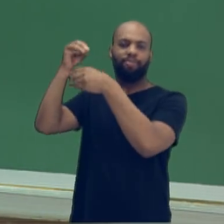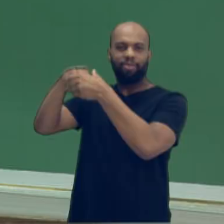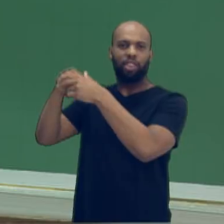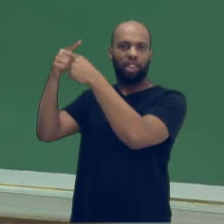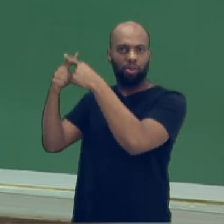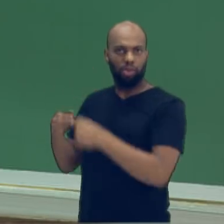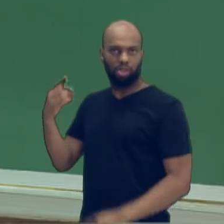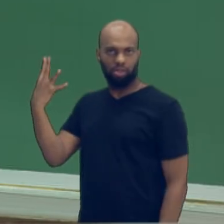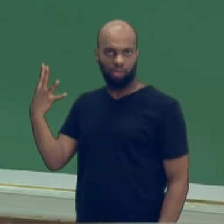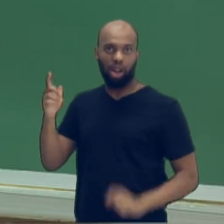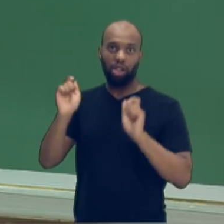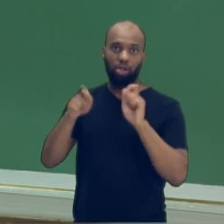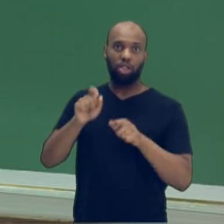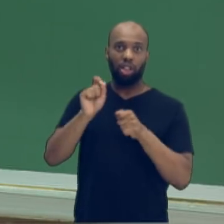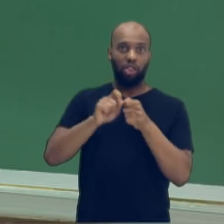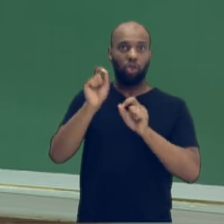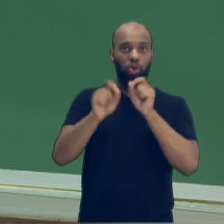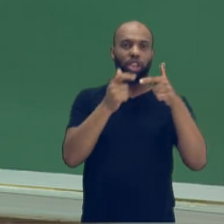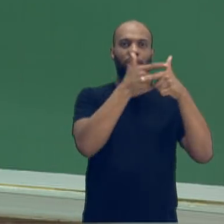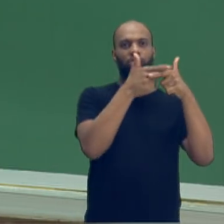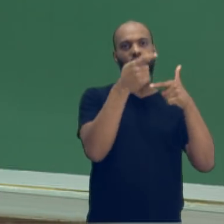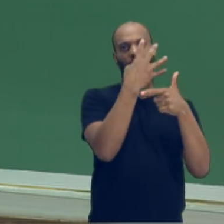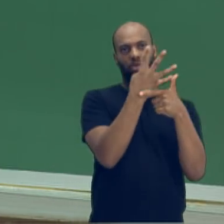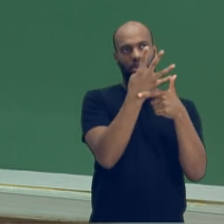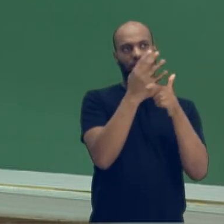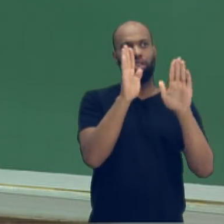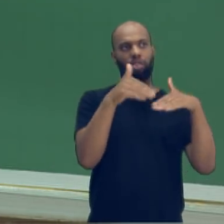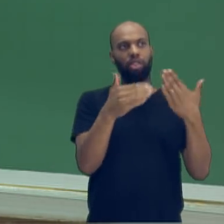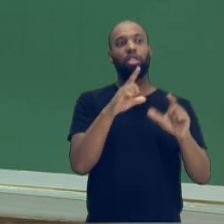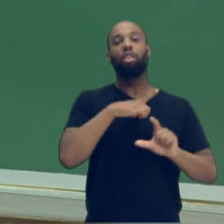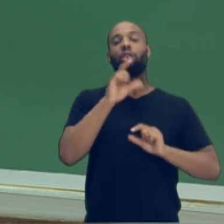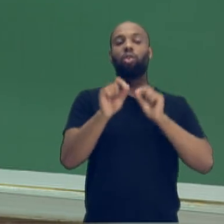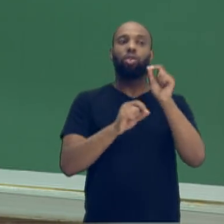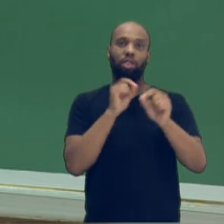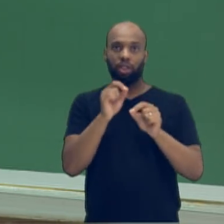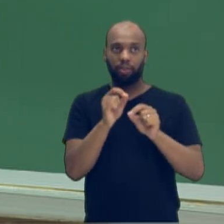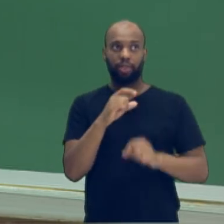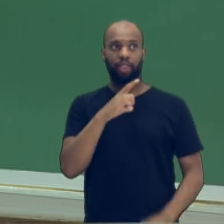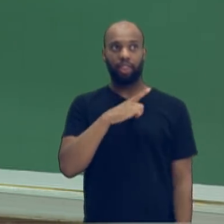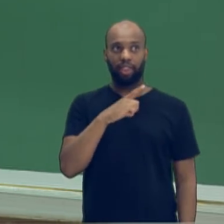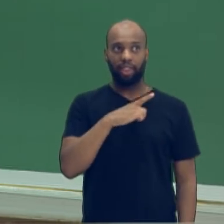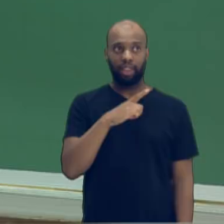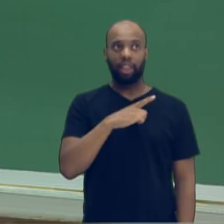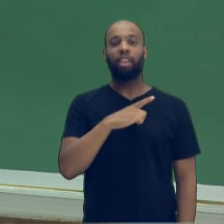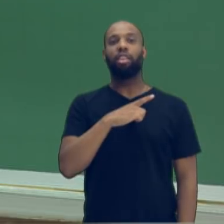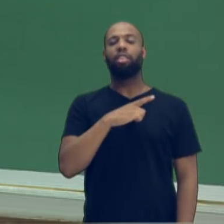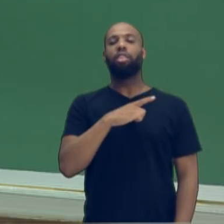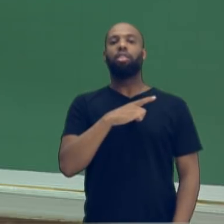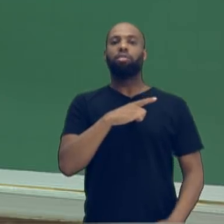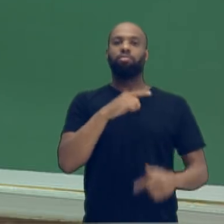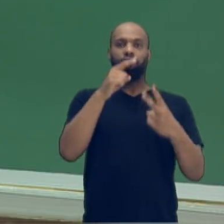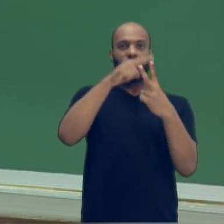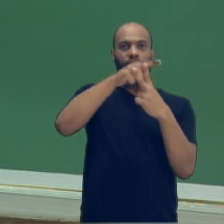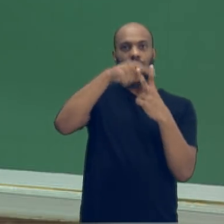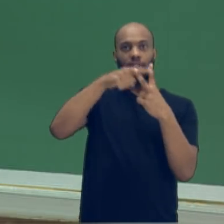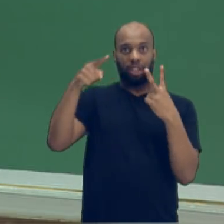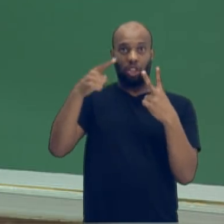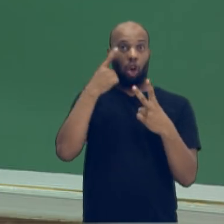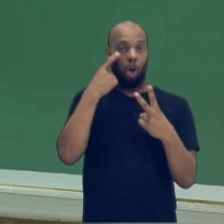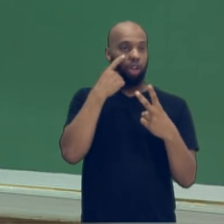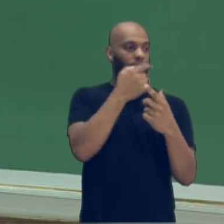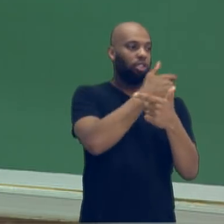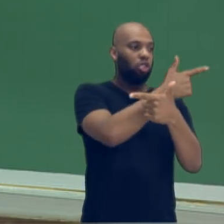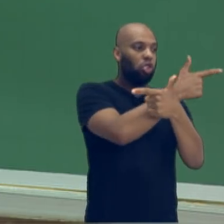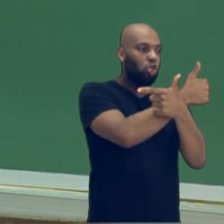simplificação dividindo por 4. Né? Nesse caso, teremos o quê? Teremos uma raiz, 12 divididos por